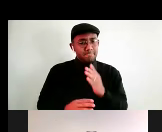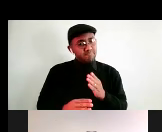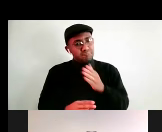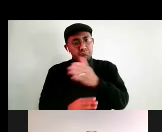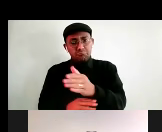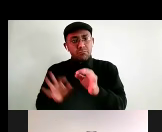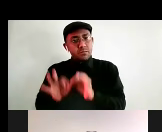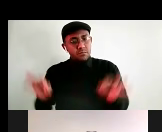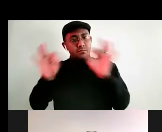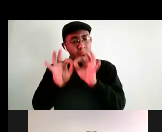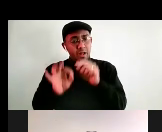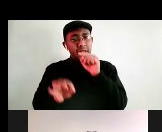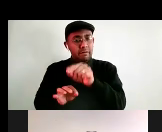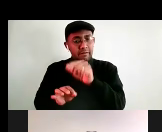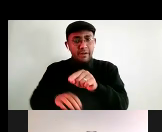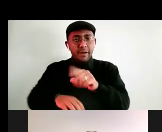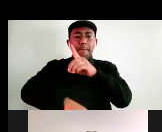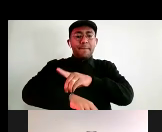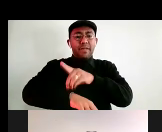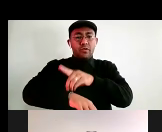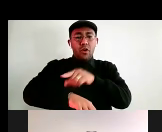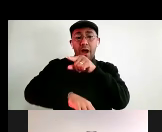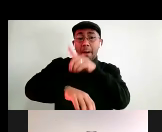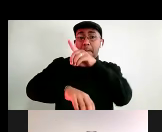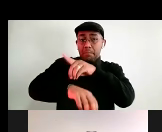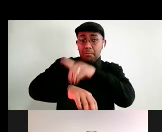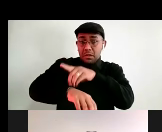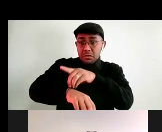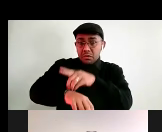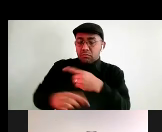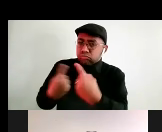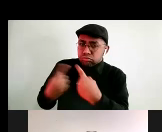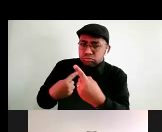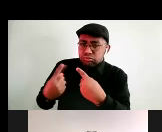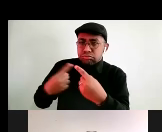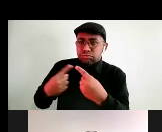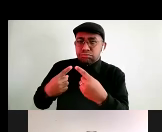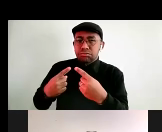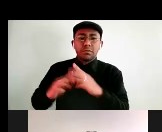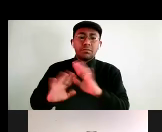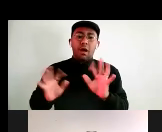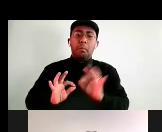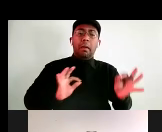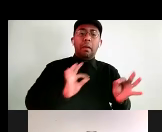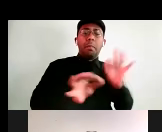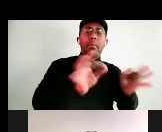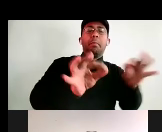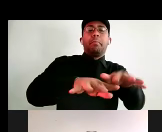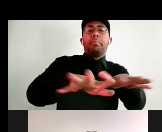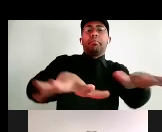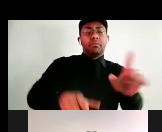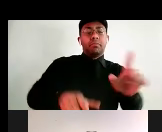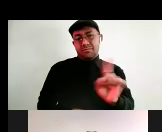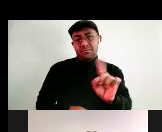e possa receber a informação para que se possa cortar a cadeia de transmissão. Quem